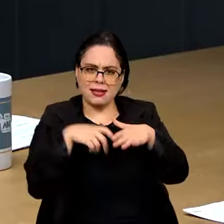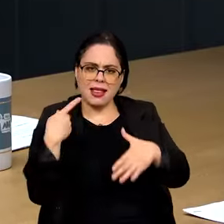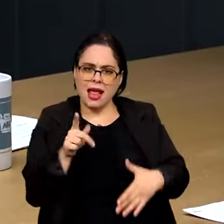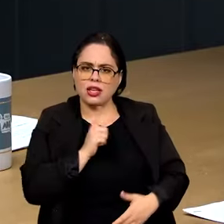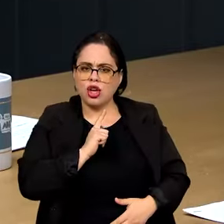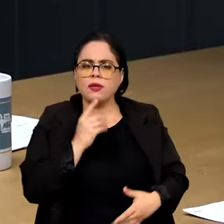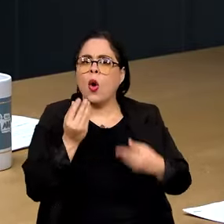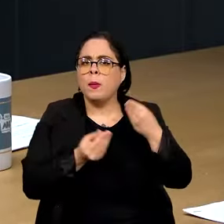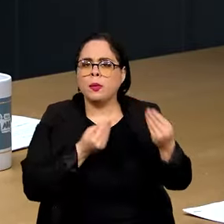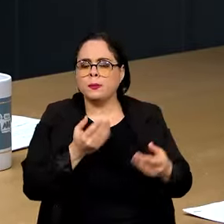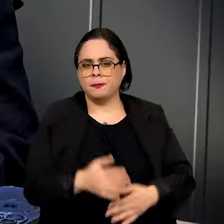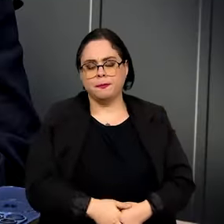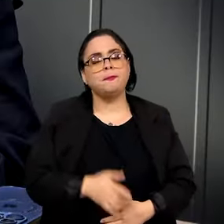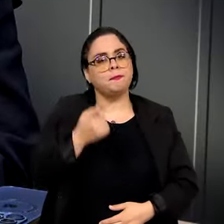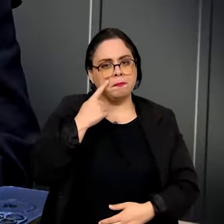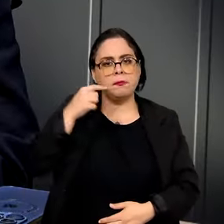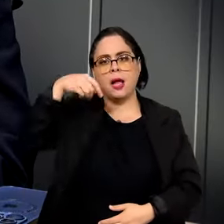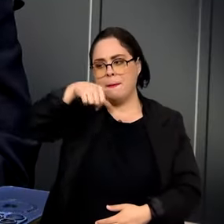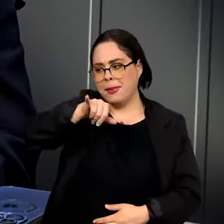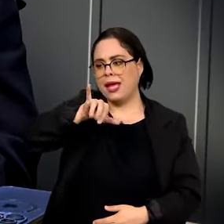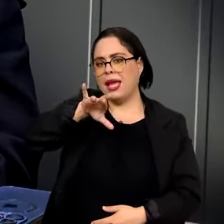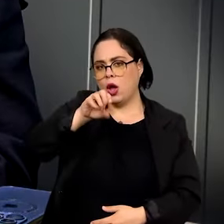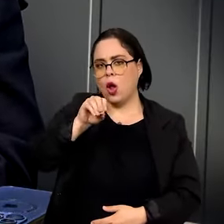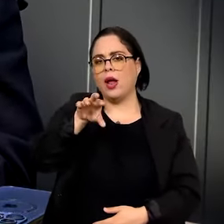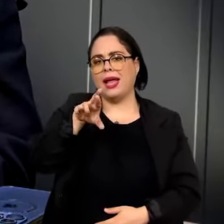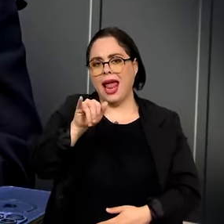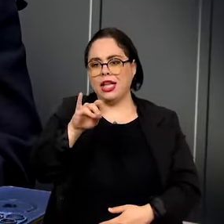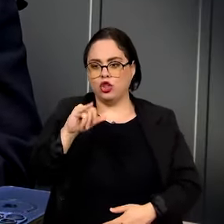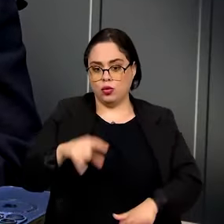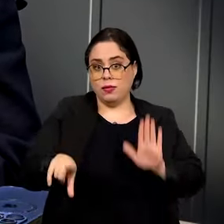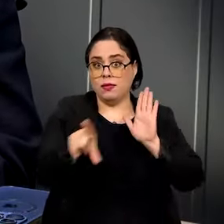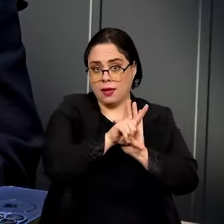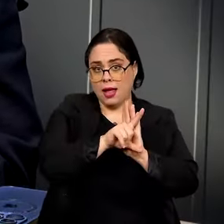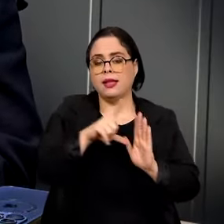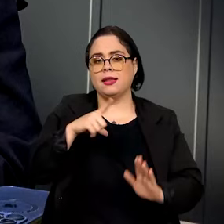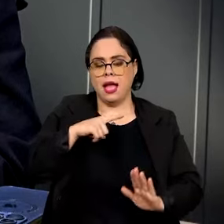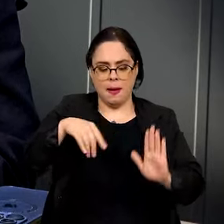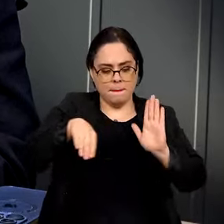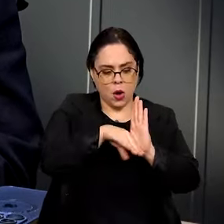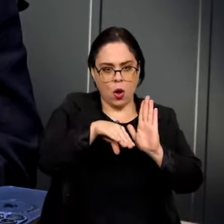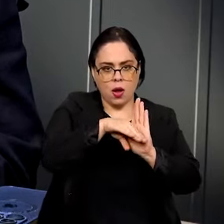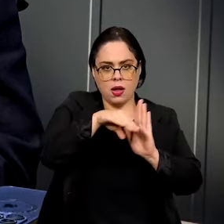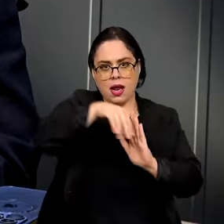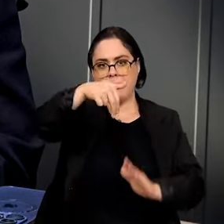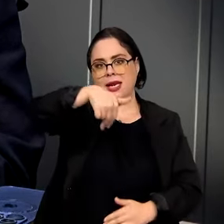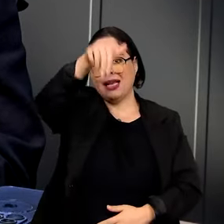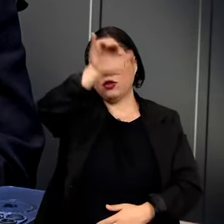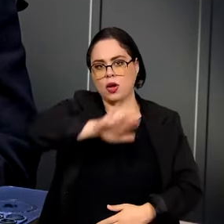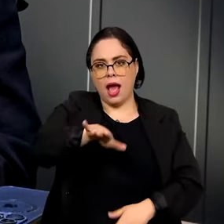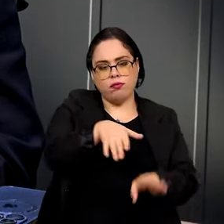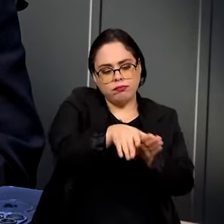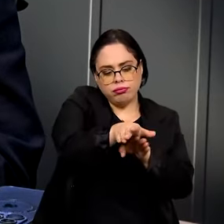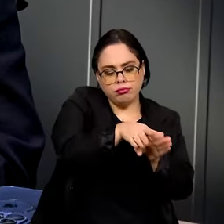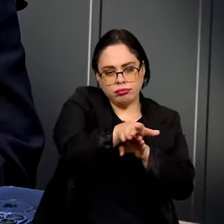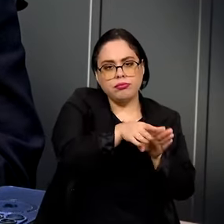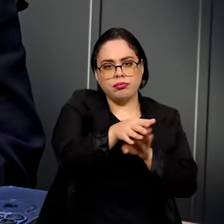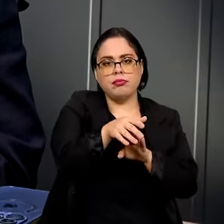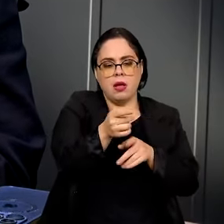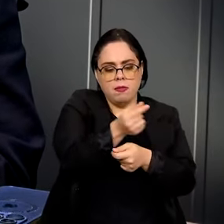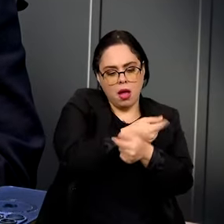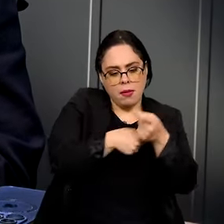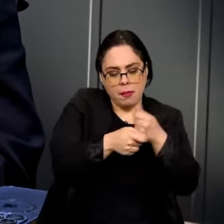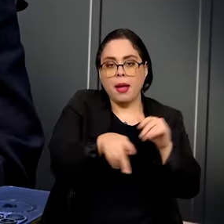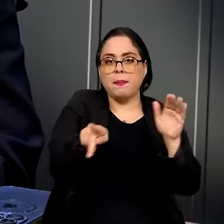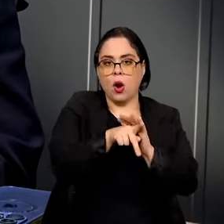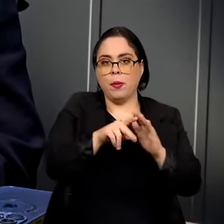pequeno negócio que ela já tem o microcrédito ele regulamentado por lei é o programa nacional de microcrédito orientado né que hoje